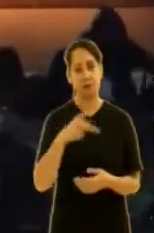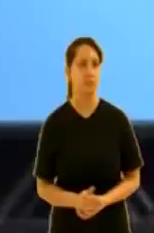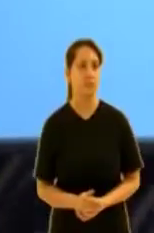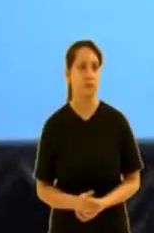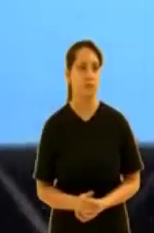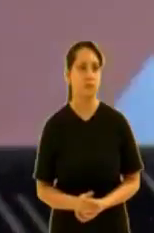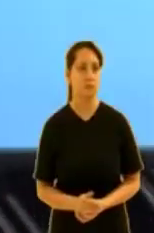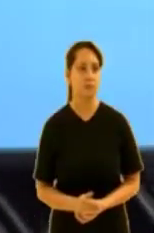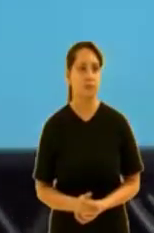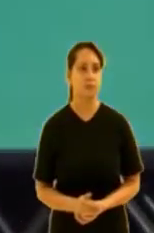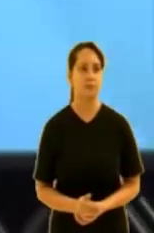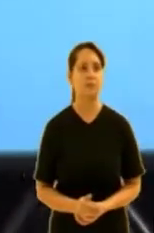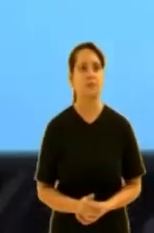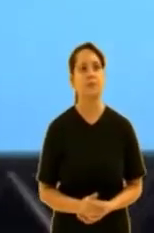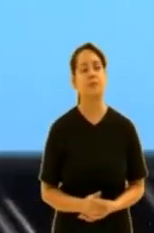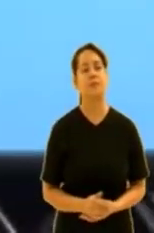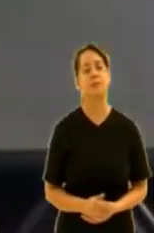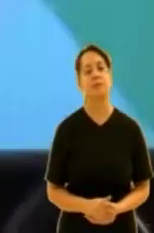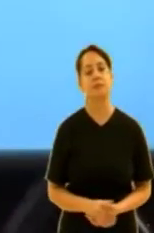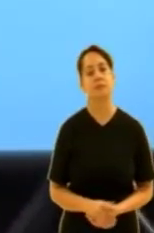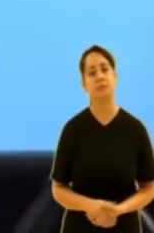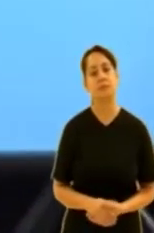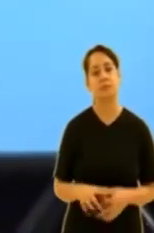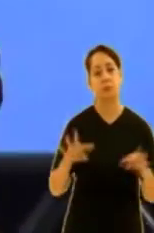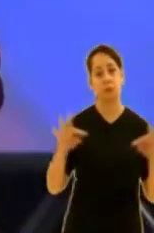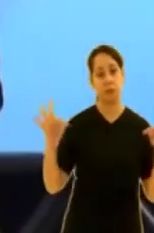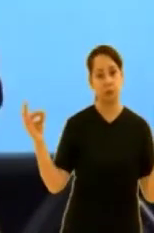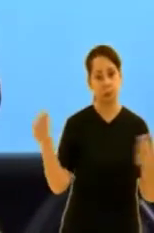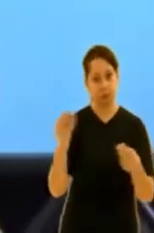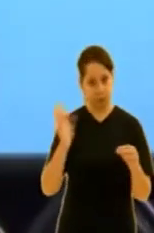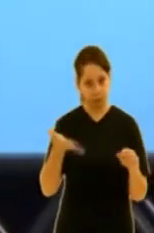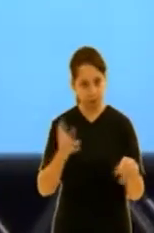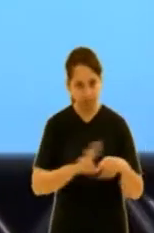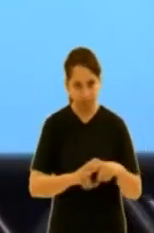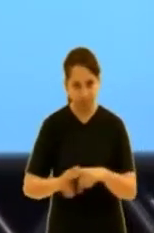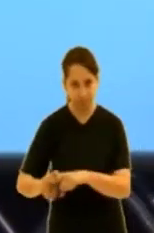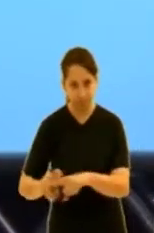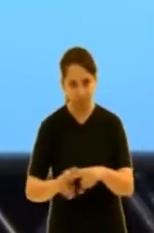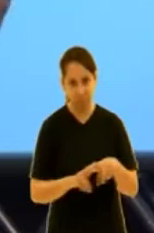gente. Gente, todos acomodados?